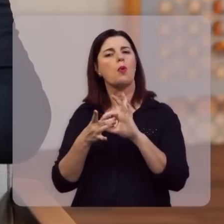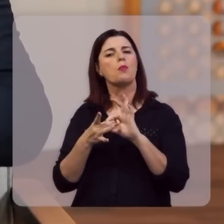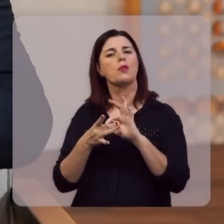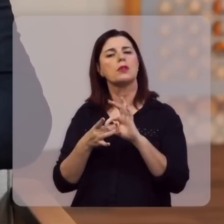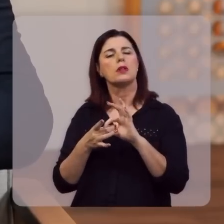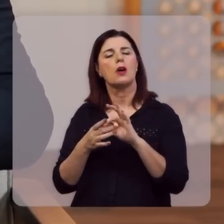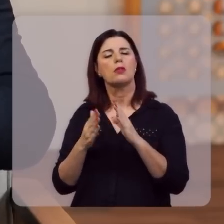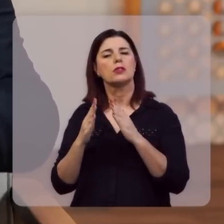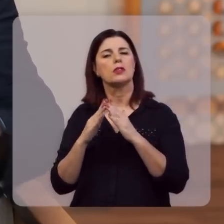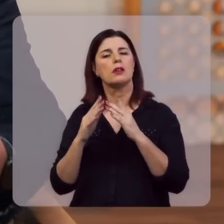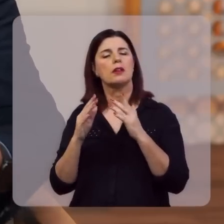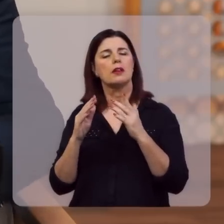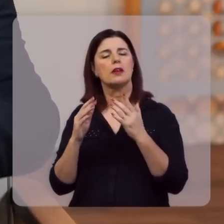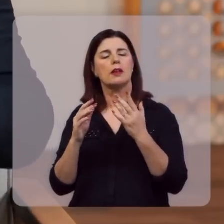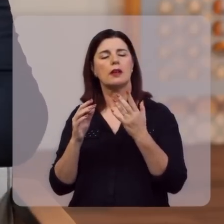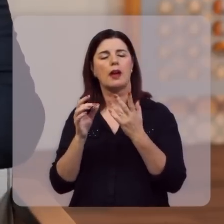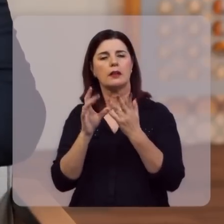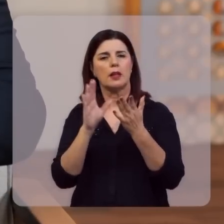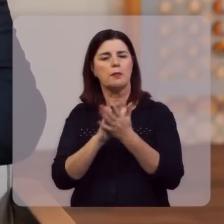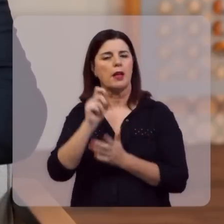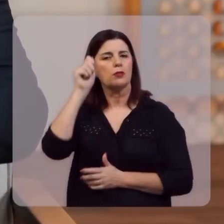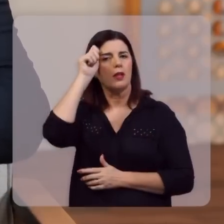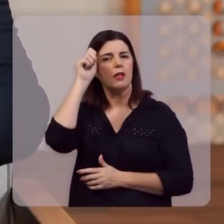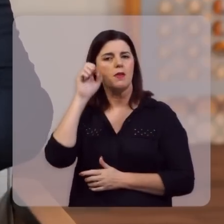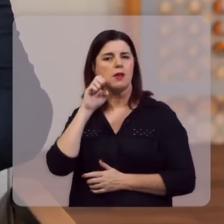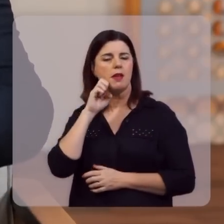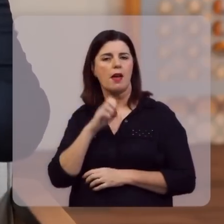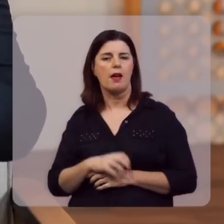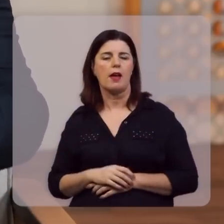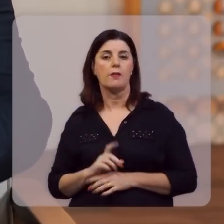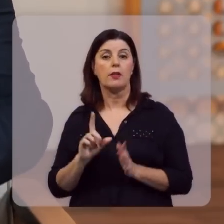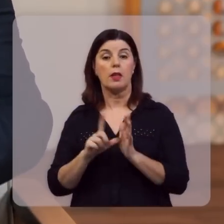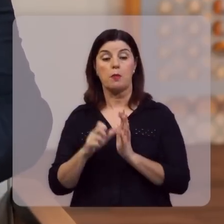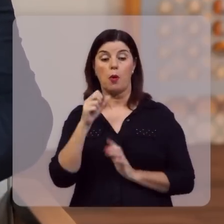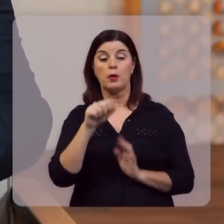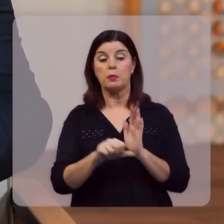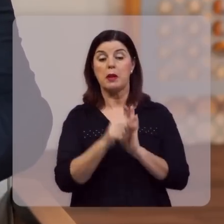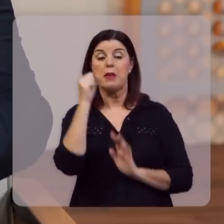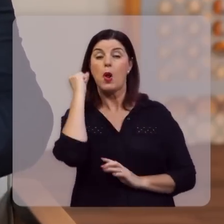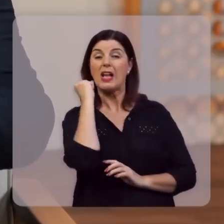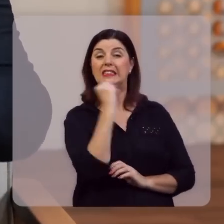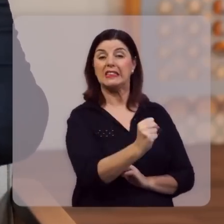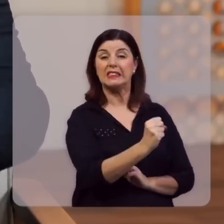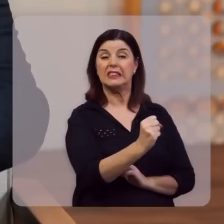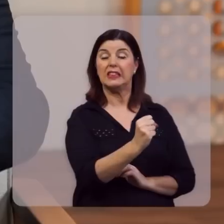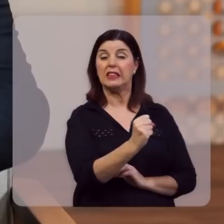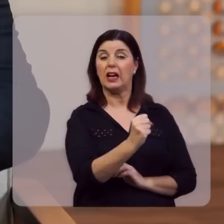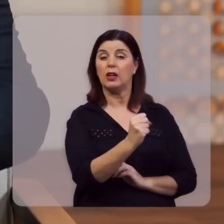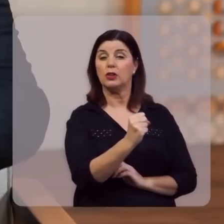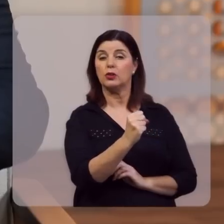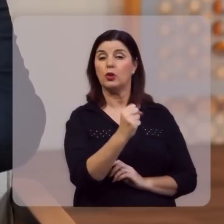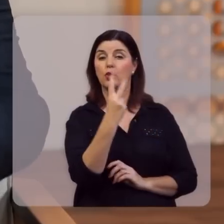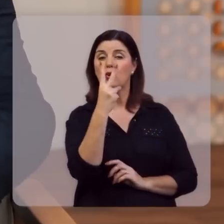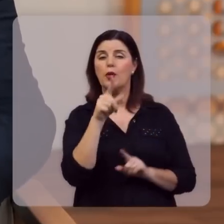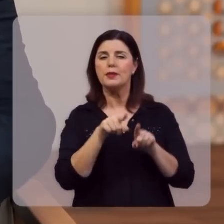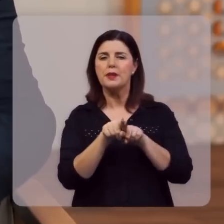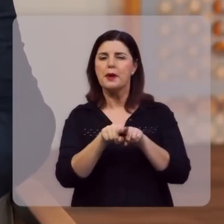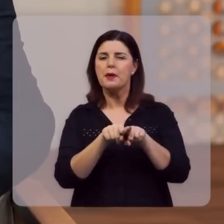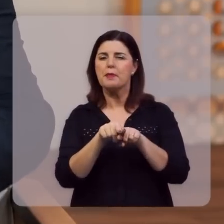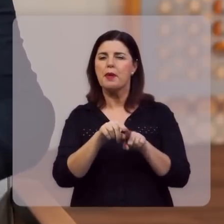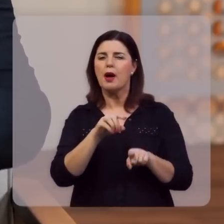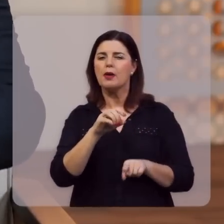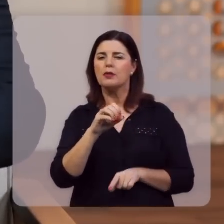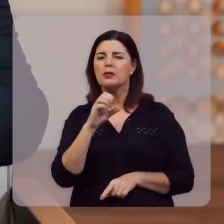comunhão conjugal que havia entre Adão e Eva. Depois, o primeiro assassinato da história, que é um fratricídio, 2